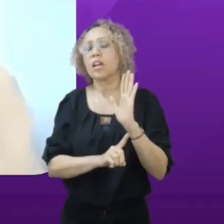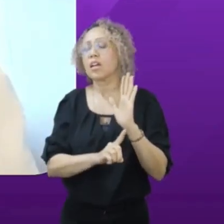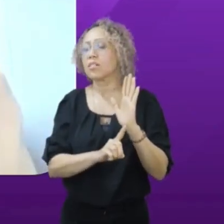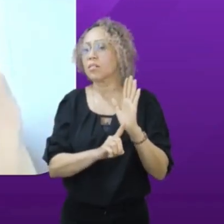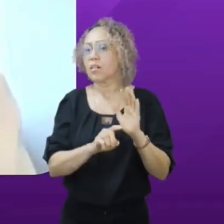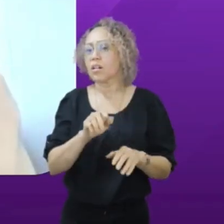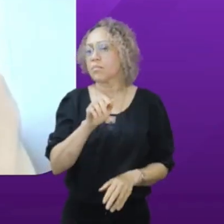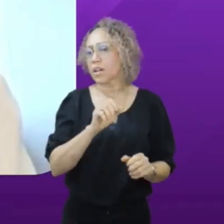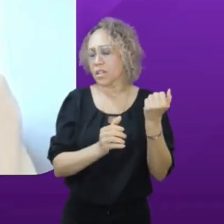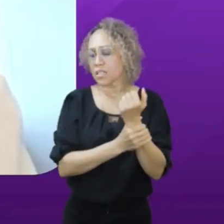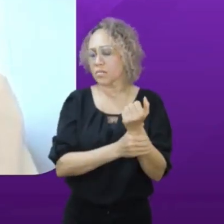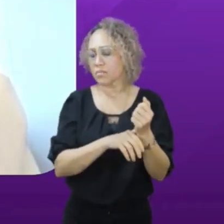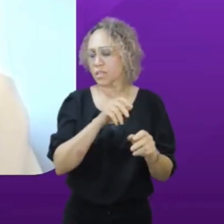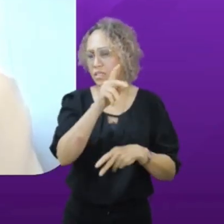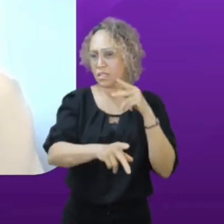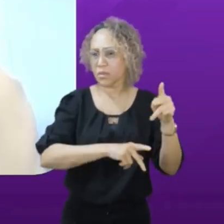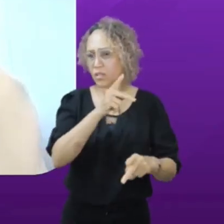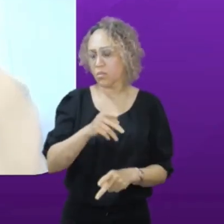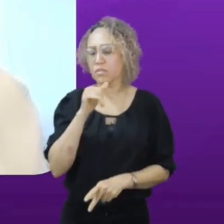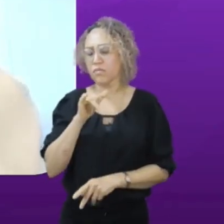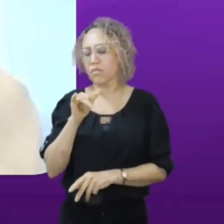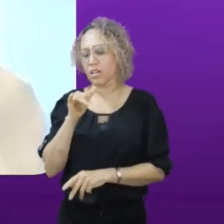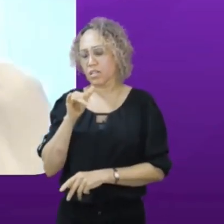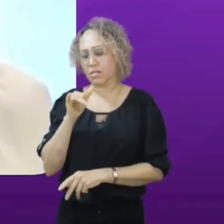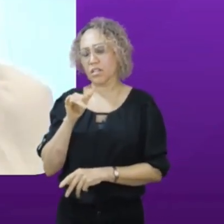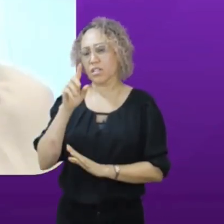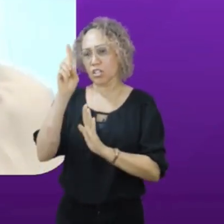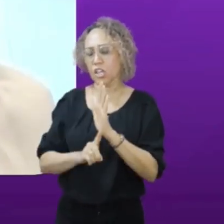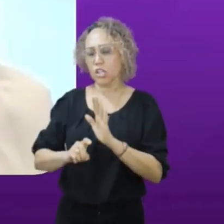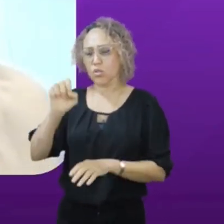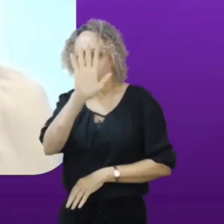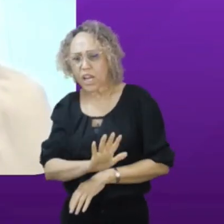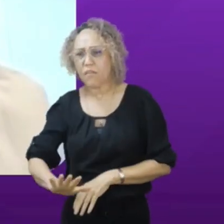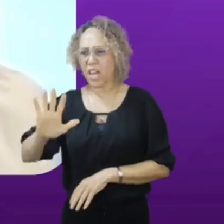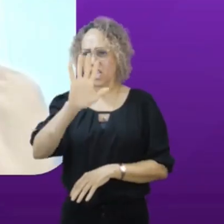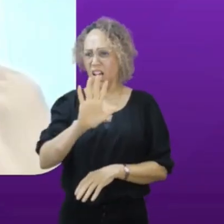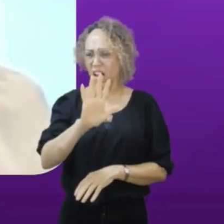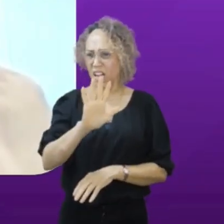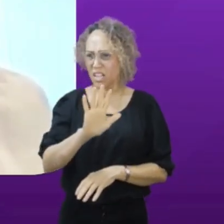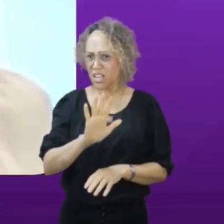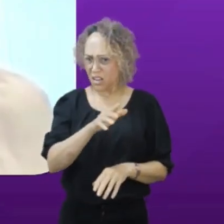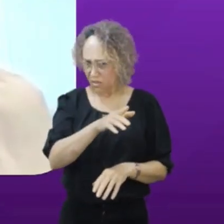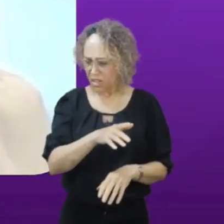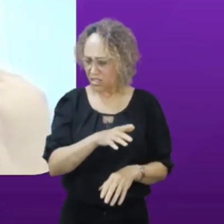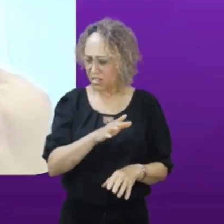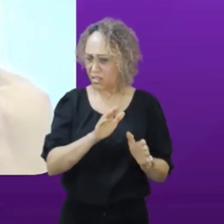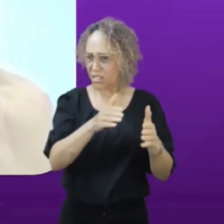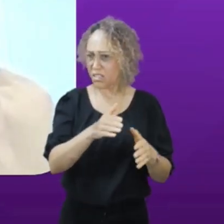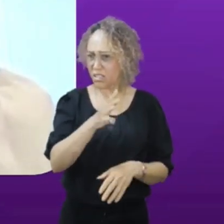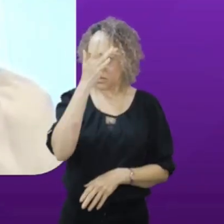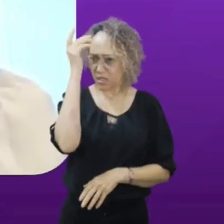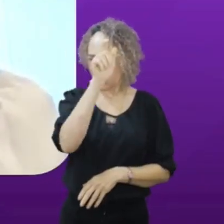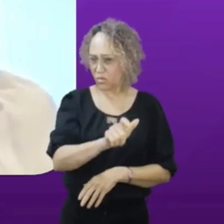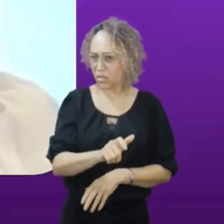eles não têm chegado na particularidade dessas pessoas. E aí, Carla Cotirene, eu concordo muito com ela, que é uma